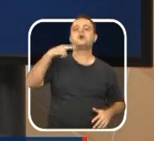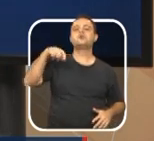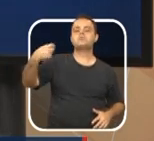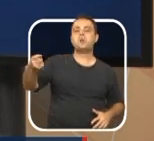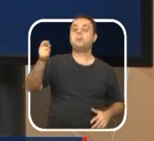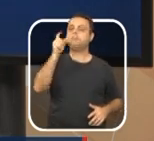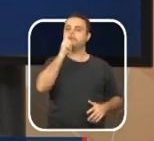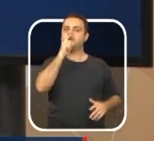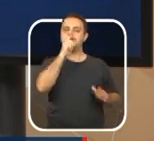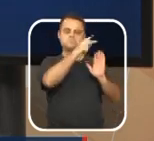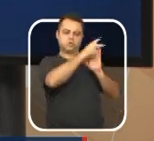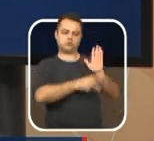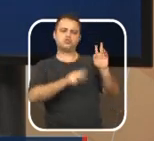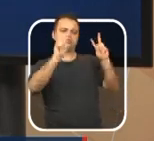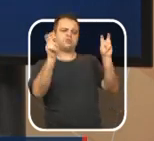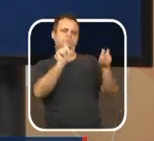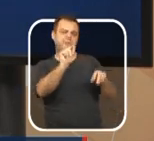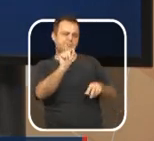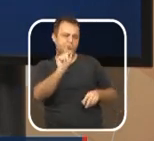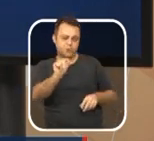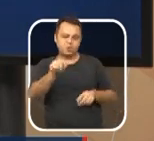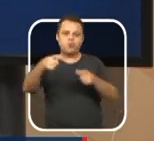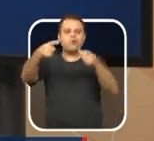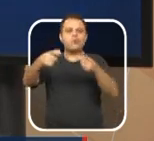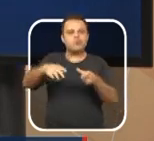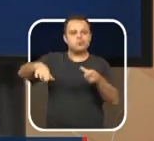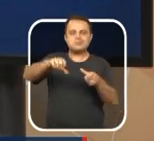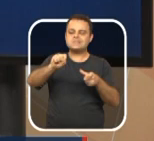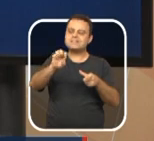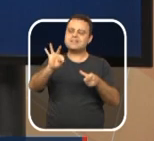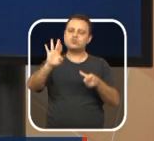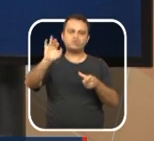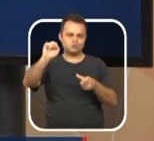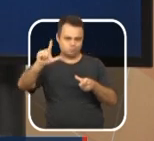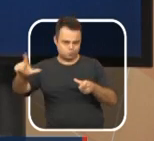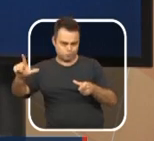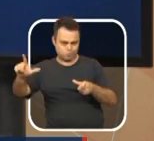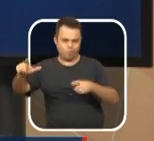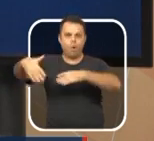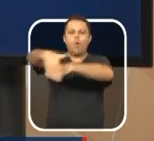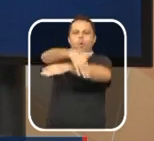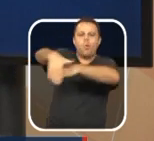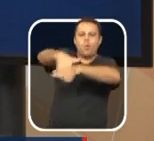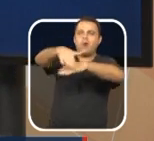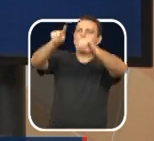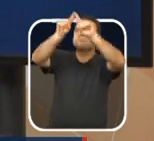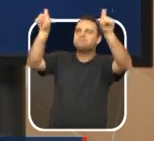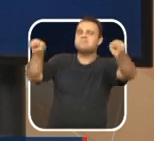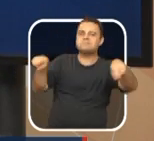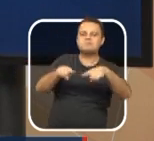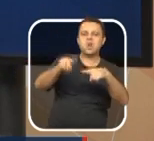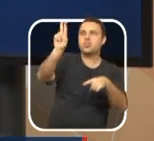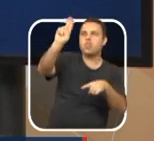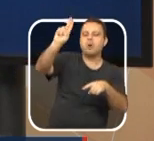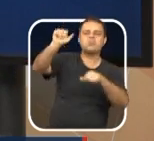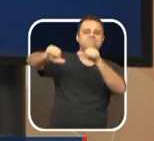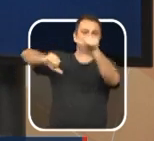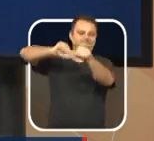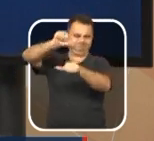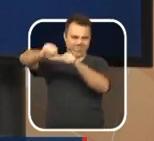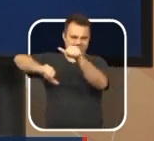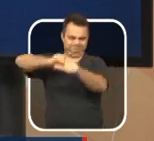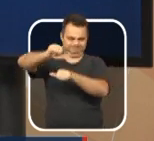C ifica nome da Rua Diácono Antônio aders moitinho no Residencial 7 Sul 2 em